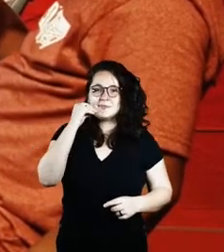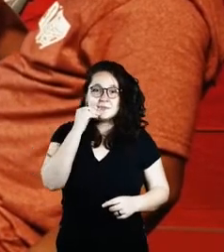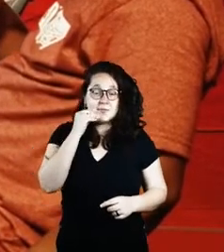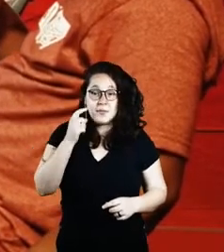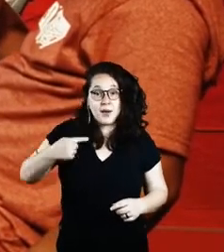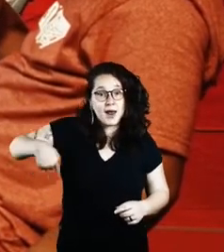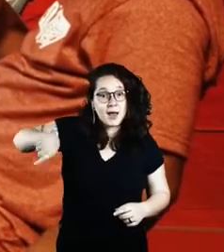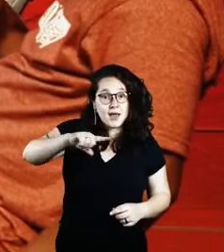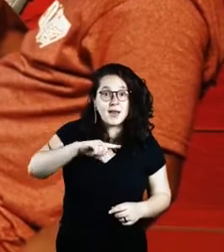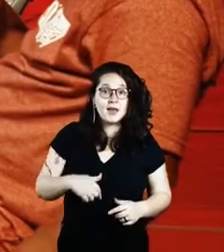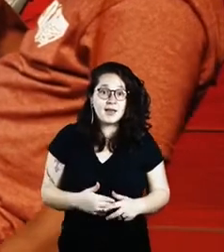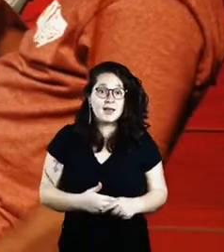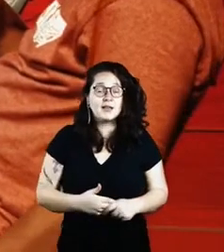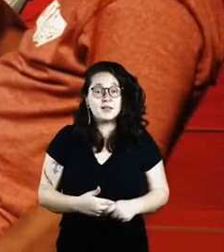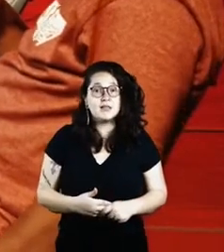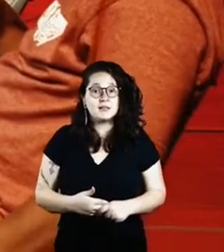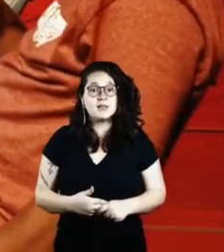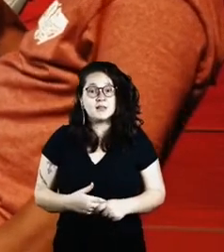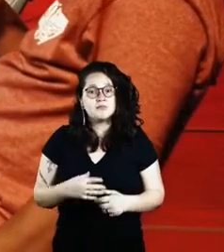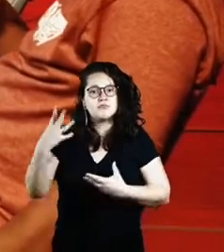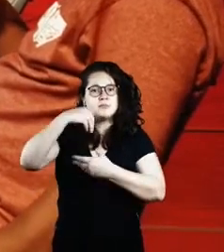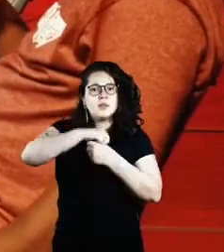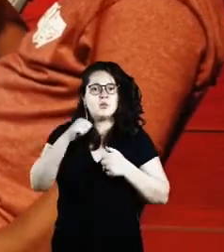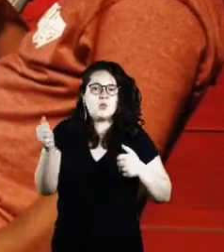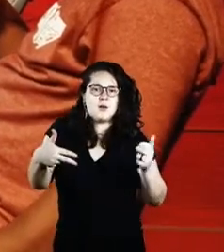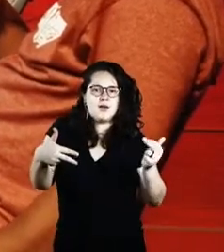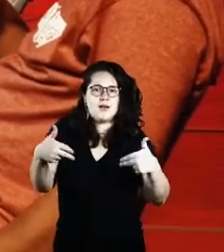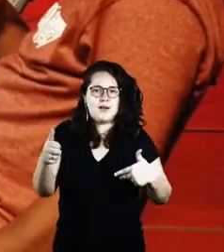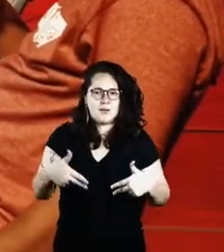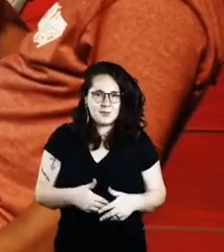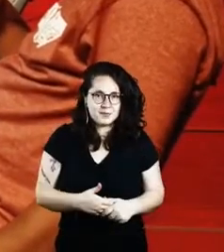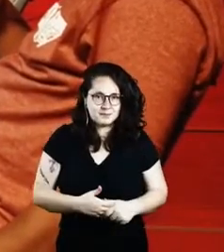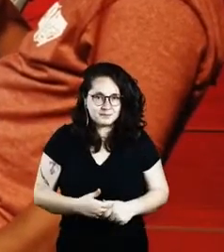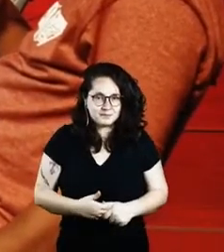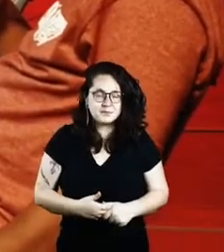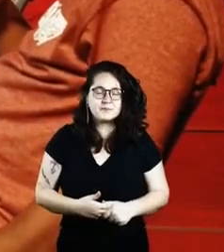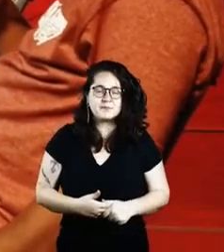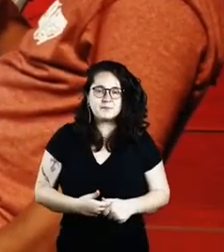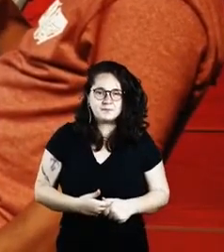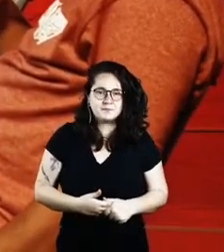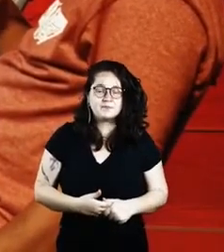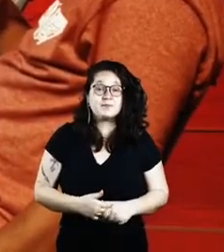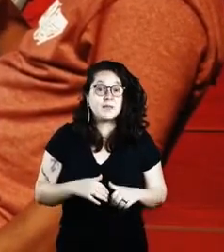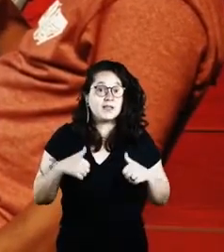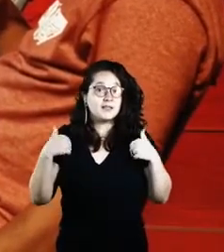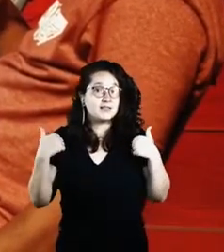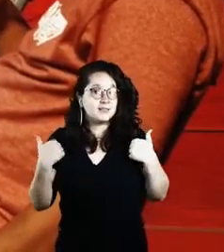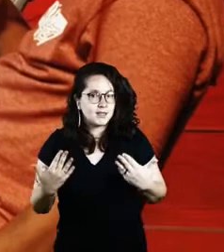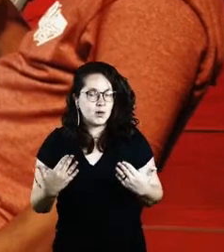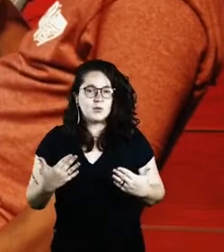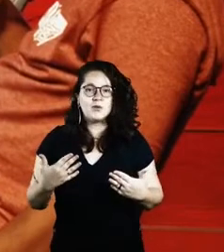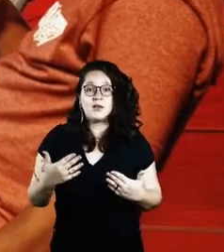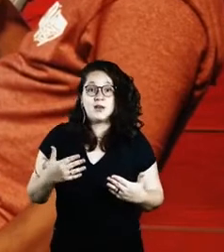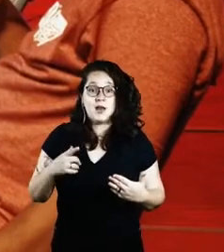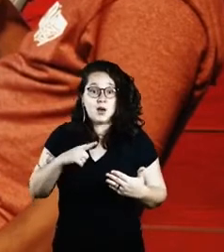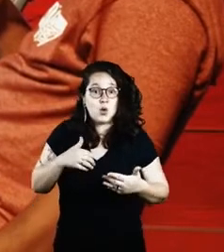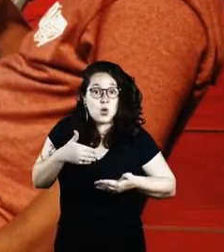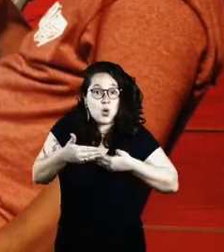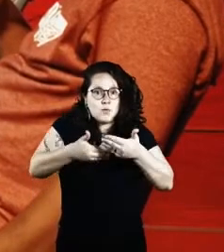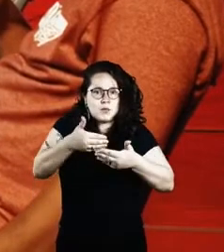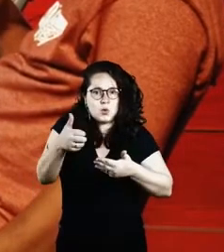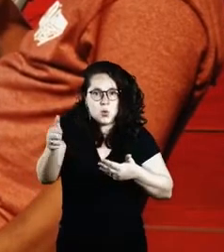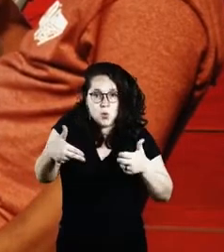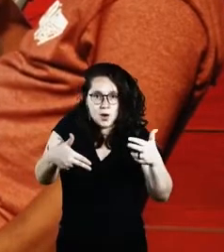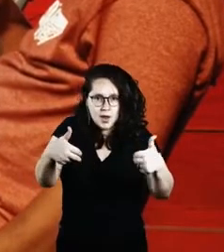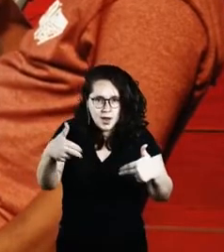rapaziada do rap. Quando o rap tem vida própria,